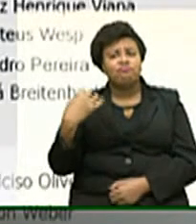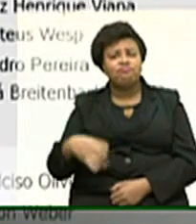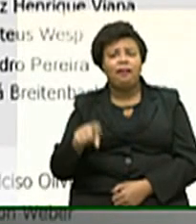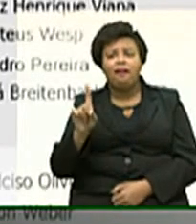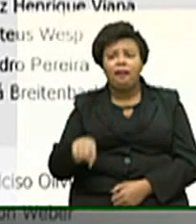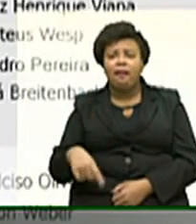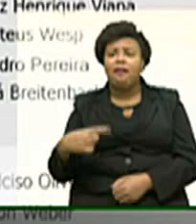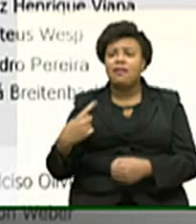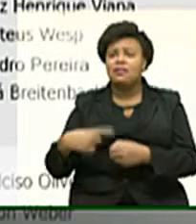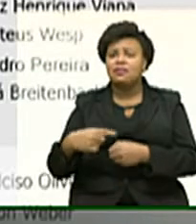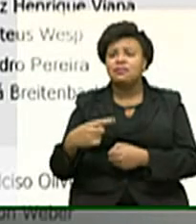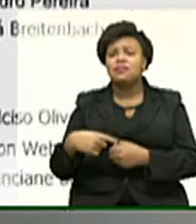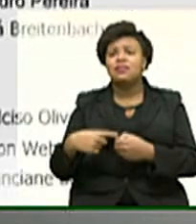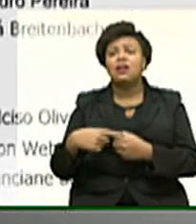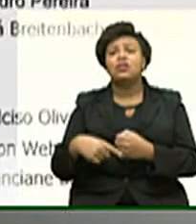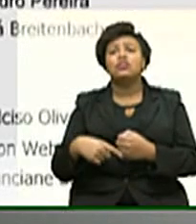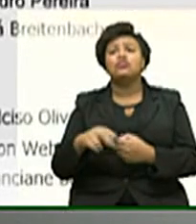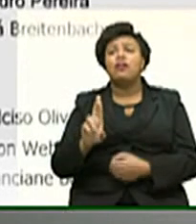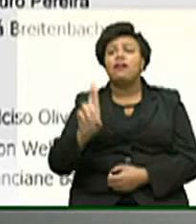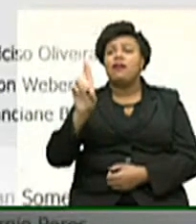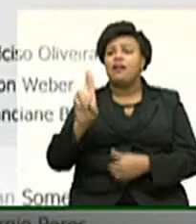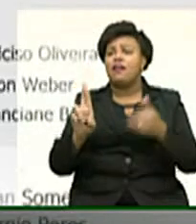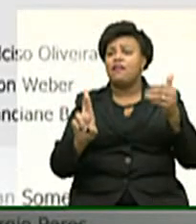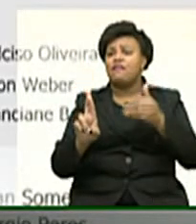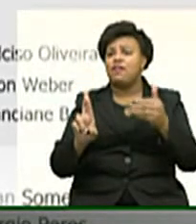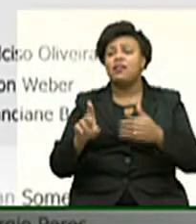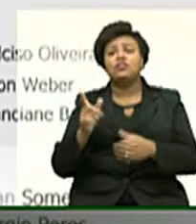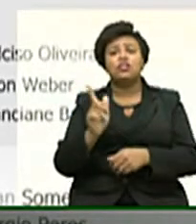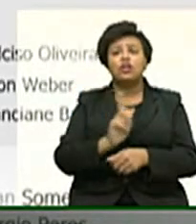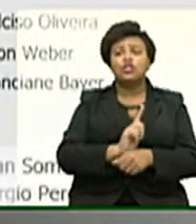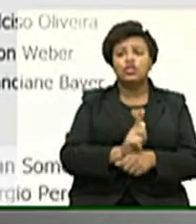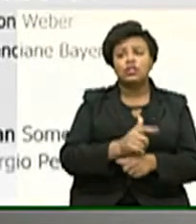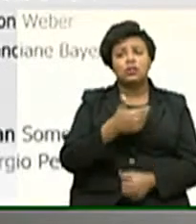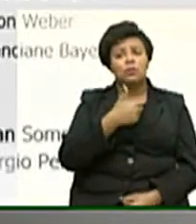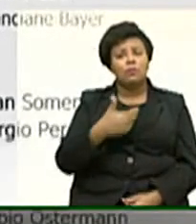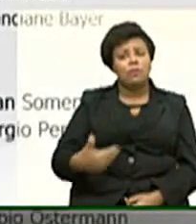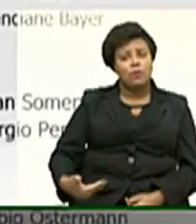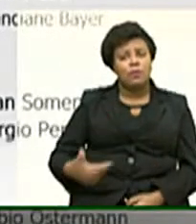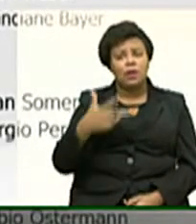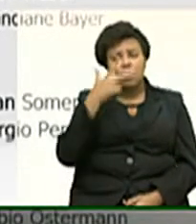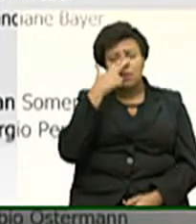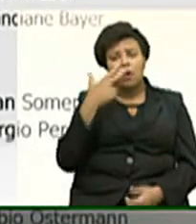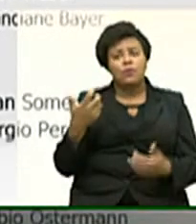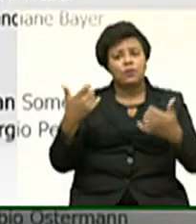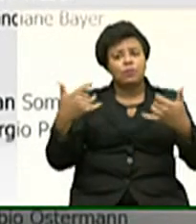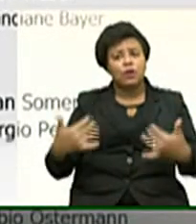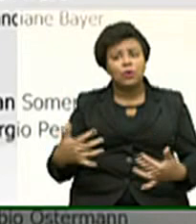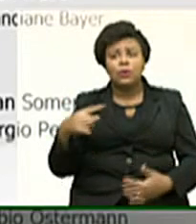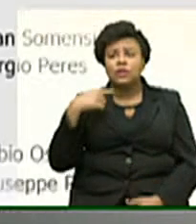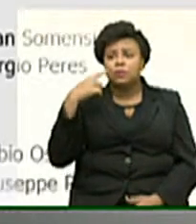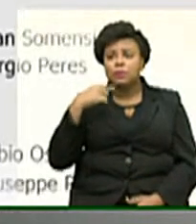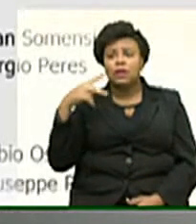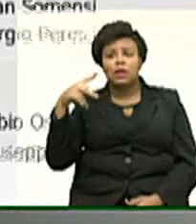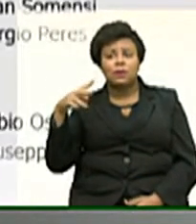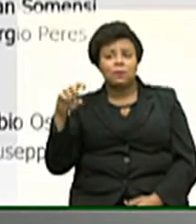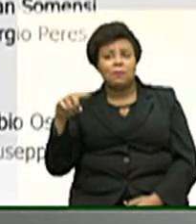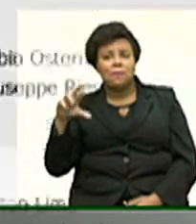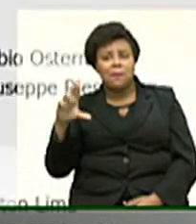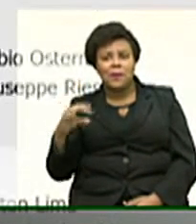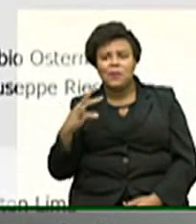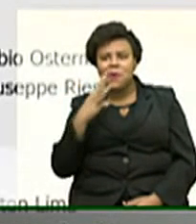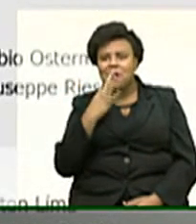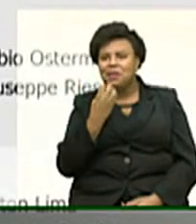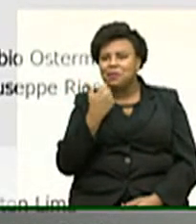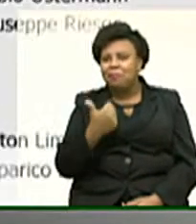é um município referência, tanto em gestão pública, não é? Como foi bem dito pelo deputado Pedro, eu conheço bem